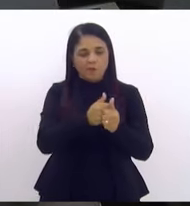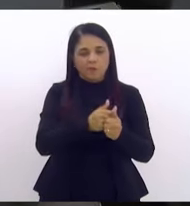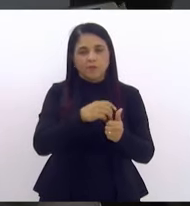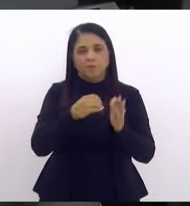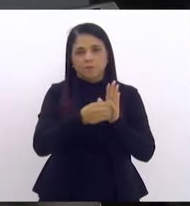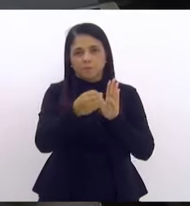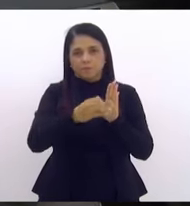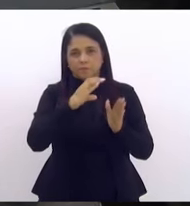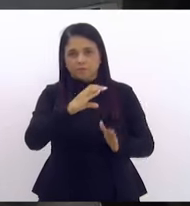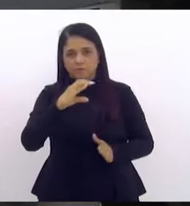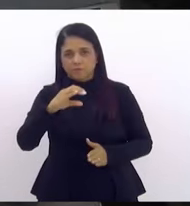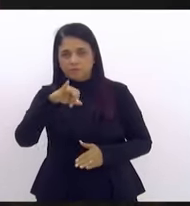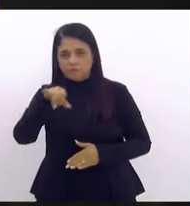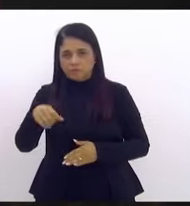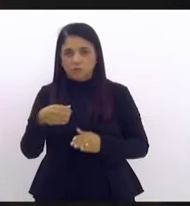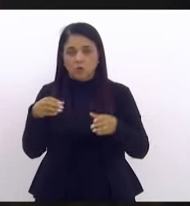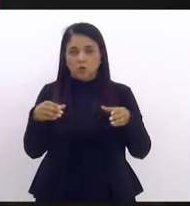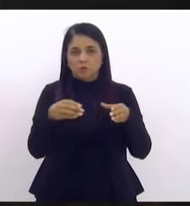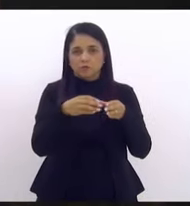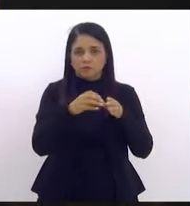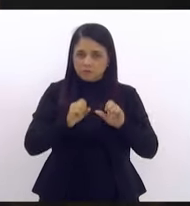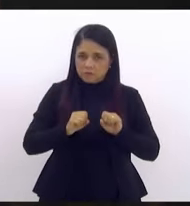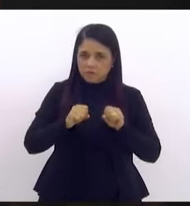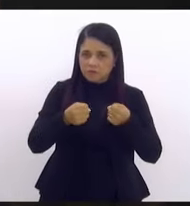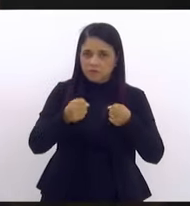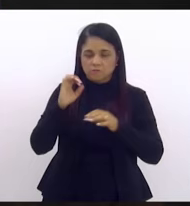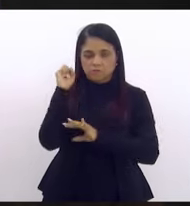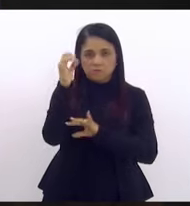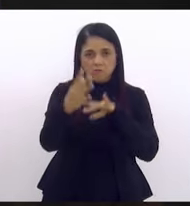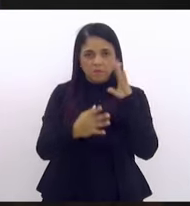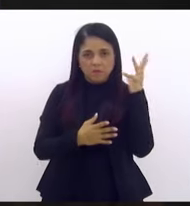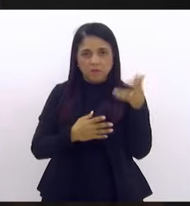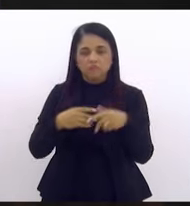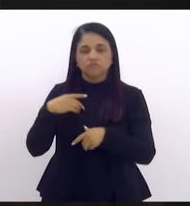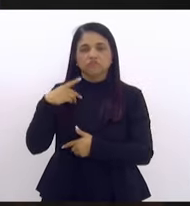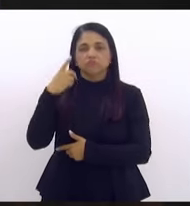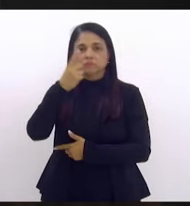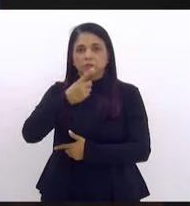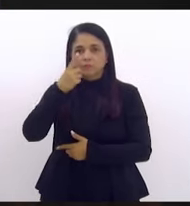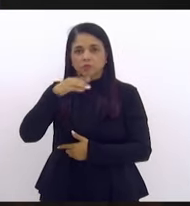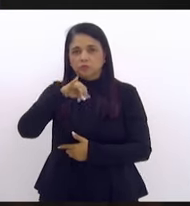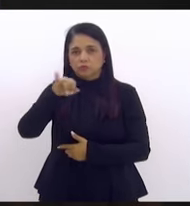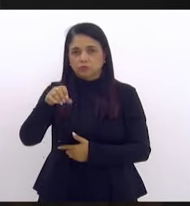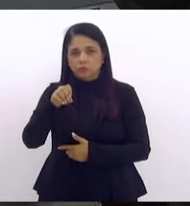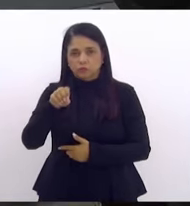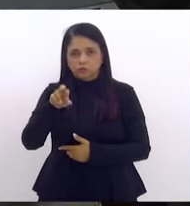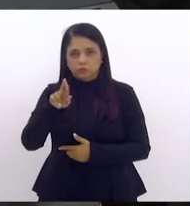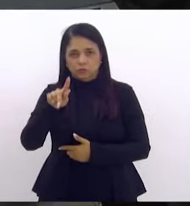presidente. Pela Comissão de Defesa do Meio Ambiente, deputado presidente Jorge Felipe Neto.